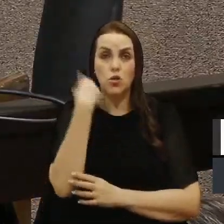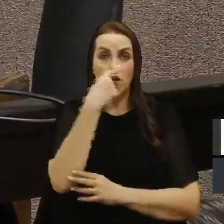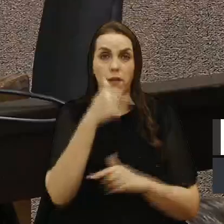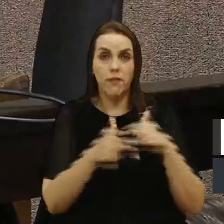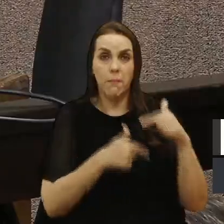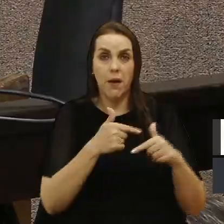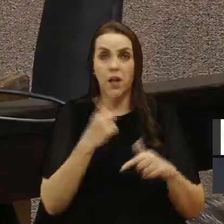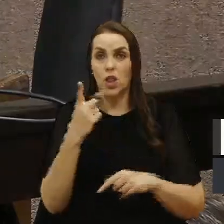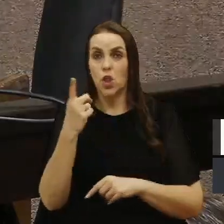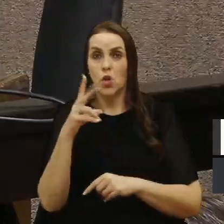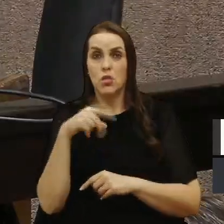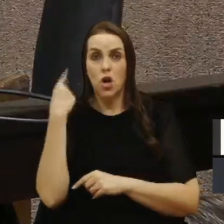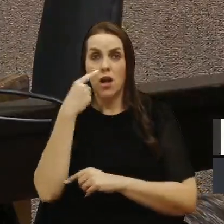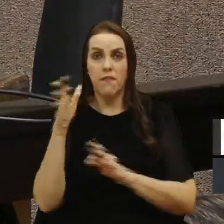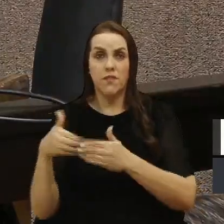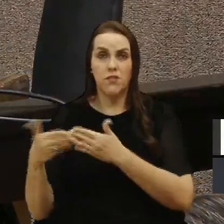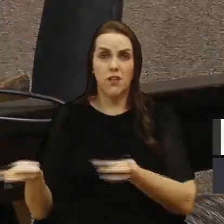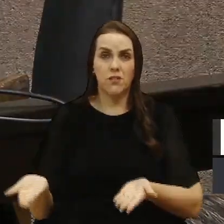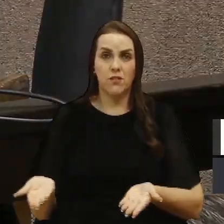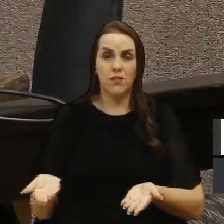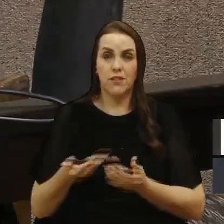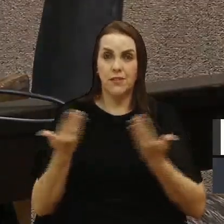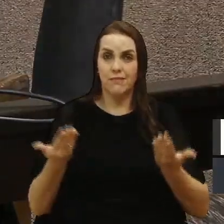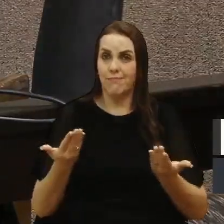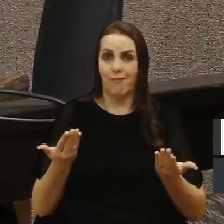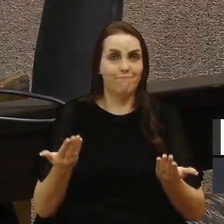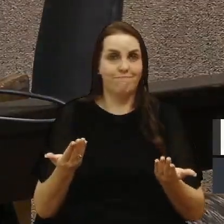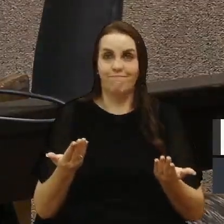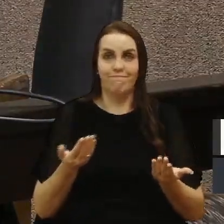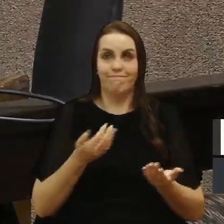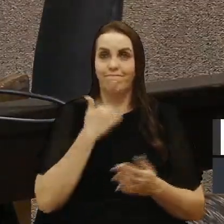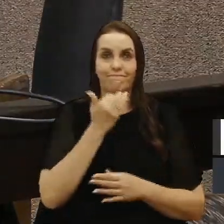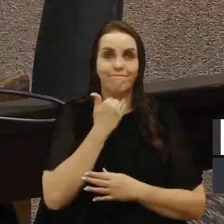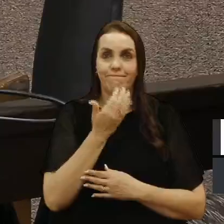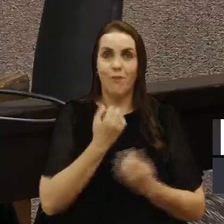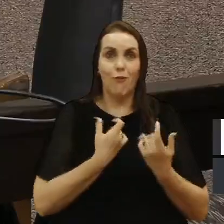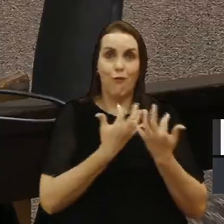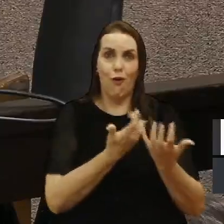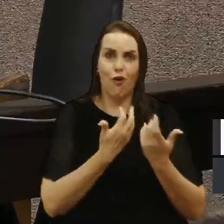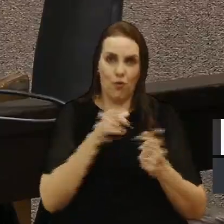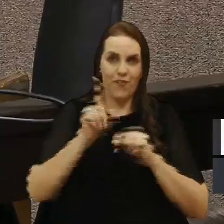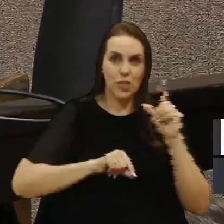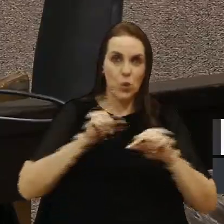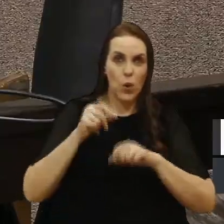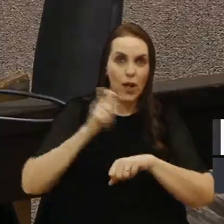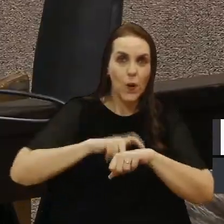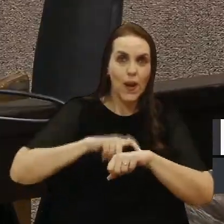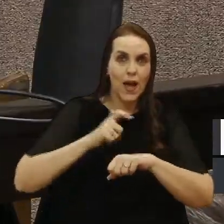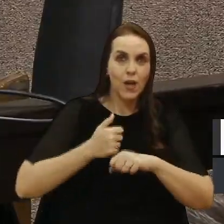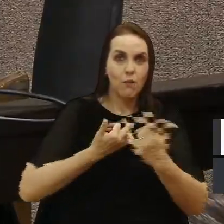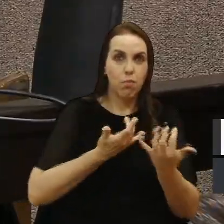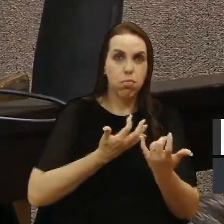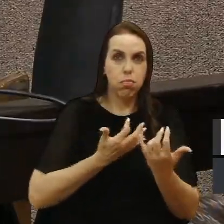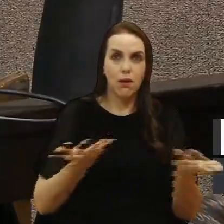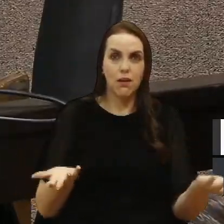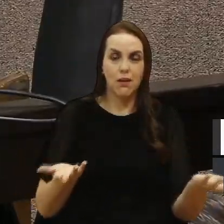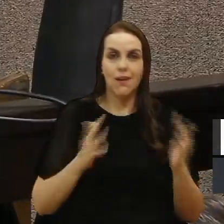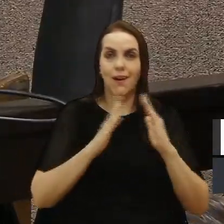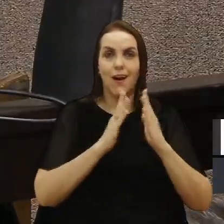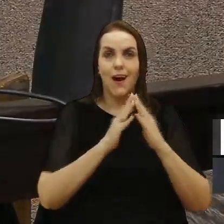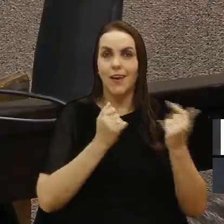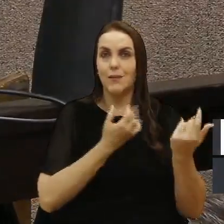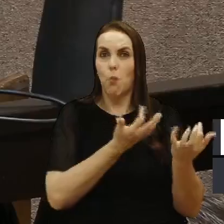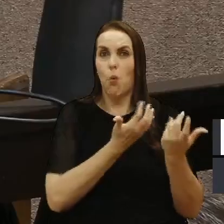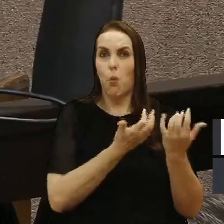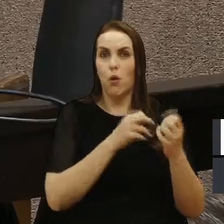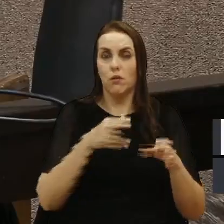12 horas não. Então, automaticamente, o incêndio, o fogo, ele não escolhe o horário de vir. Muitas vezes as casas queimadas lá na